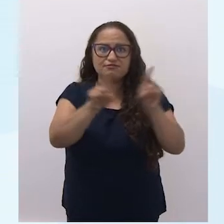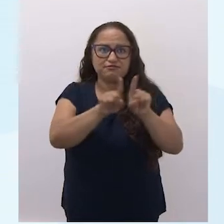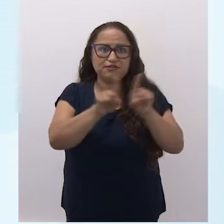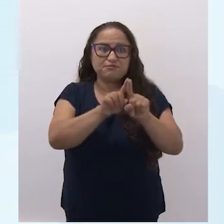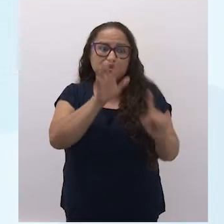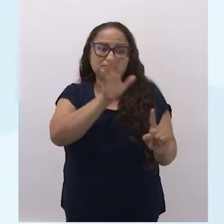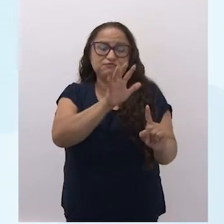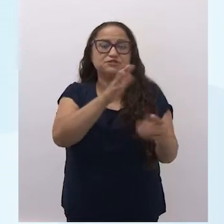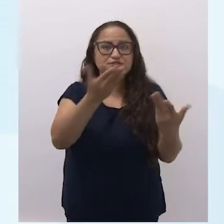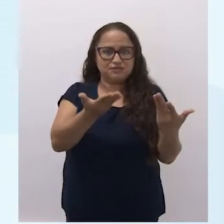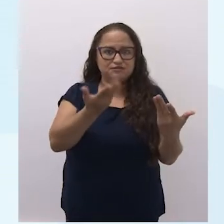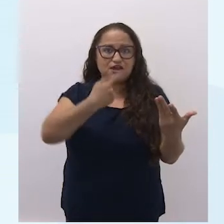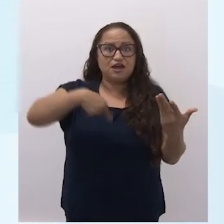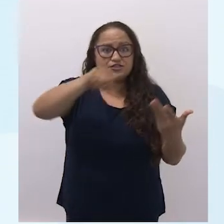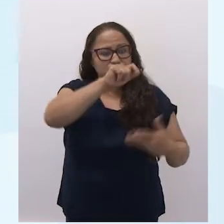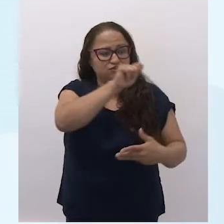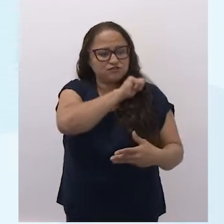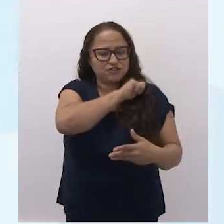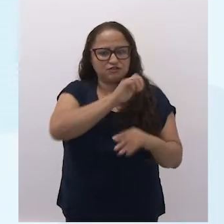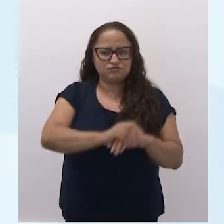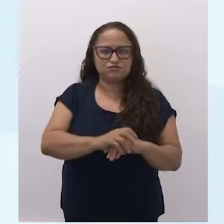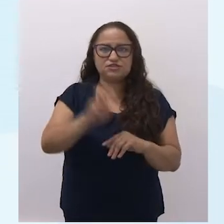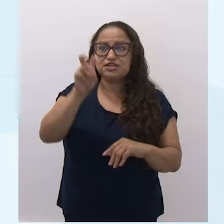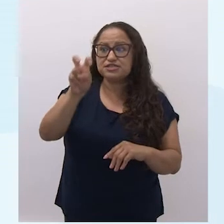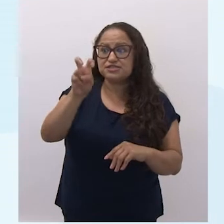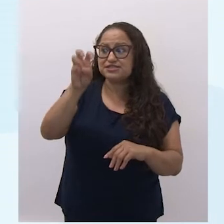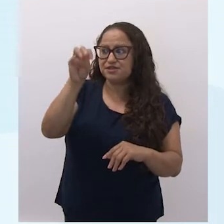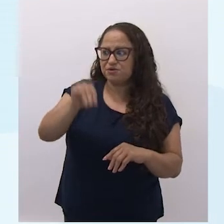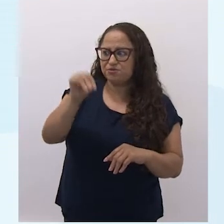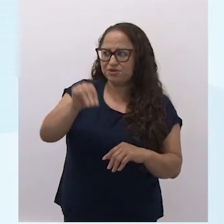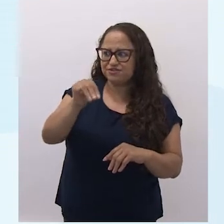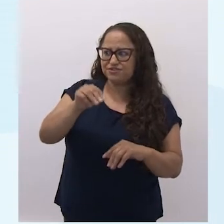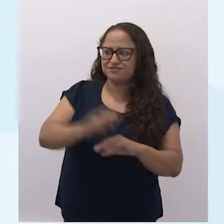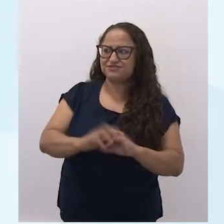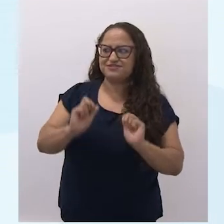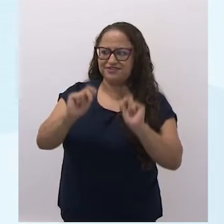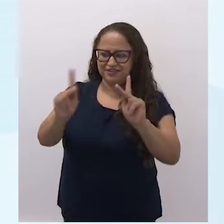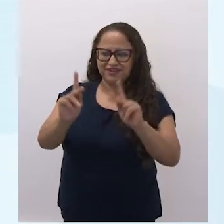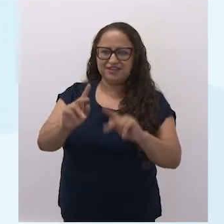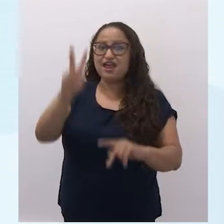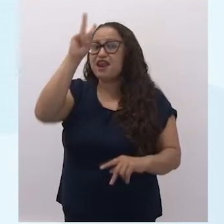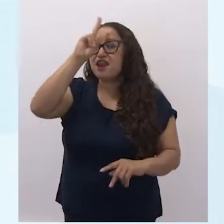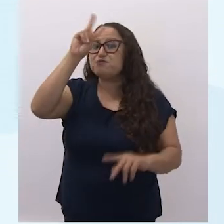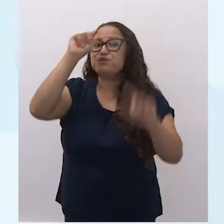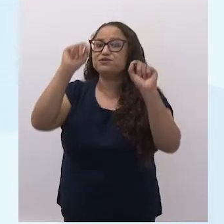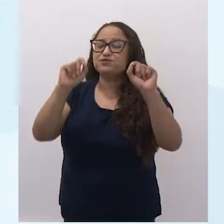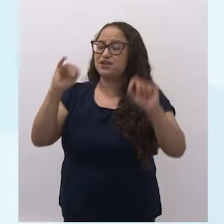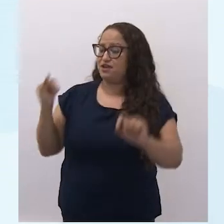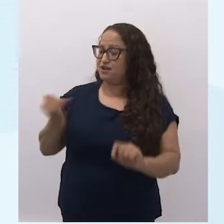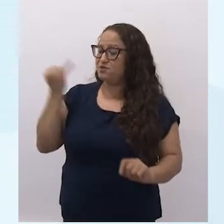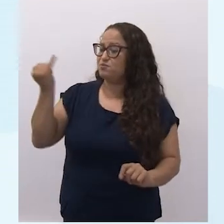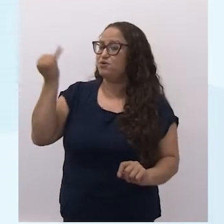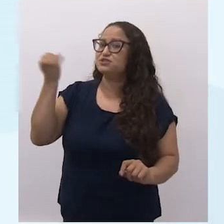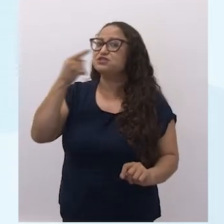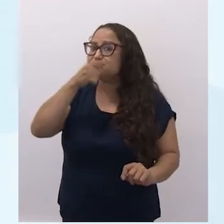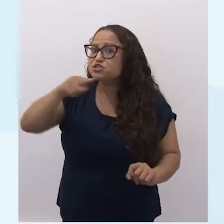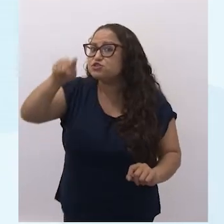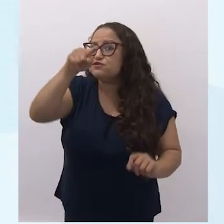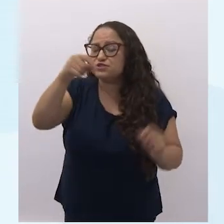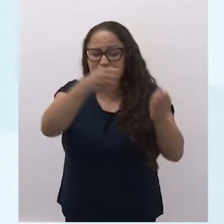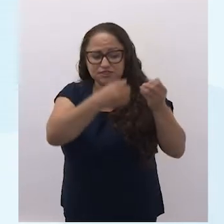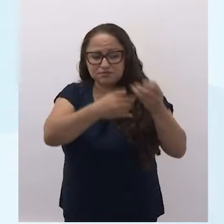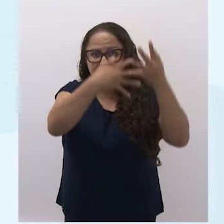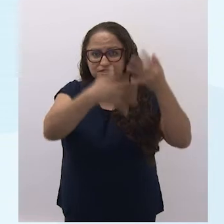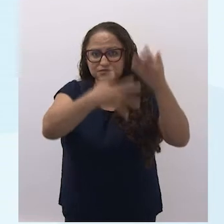nossos estudantes? Grazi, vamos dar 5 minutinhos? Vamos. Lembrando a importância de vocês participarem, porque